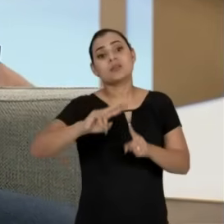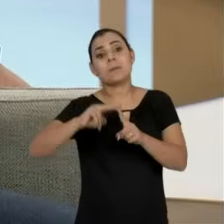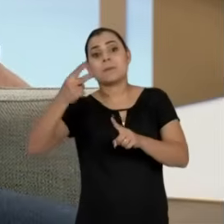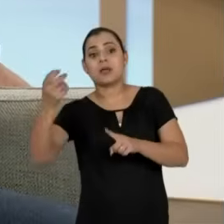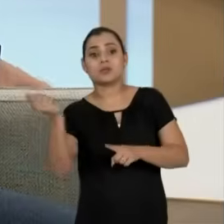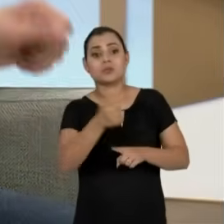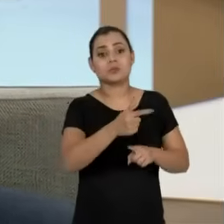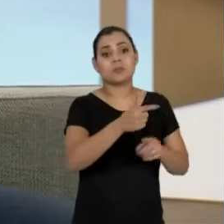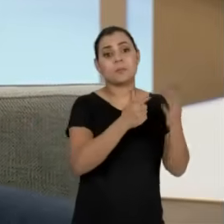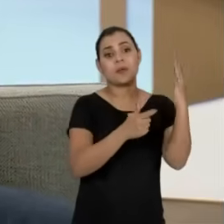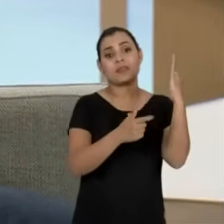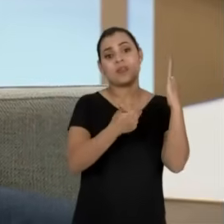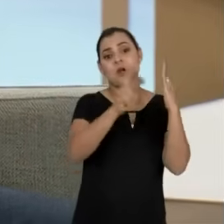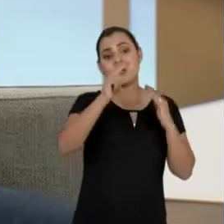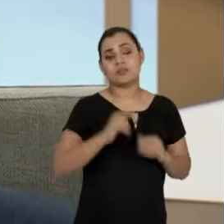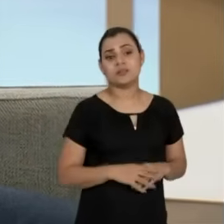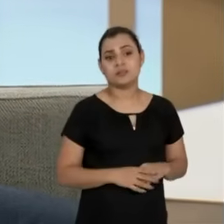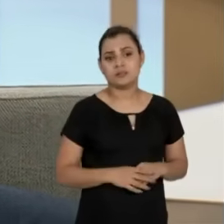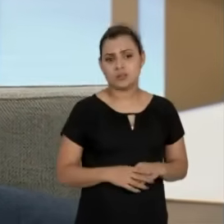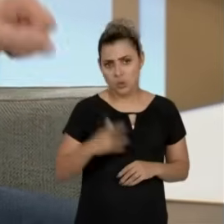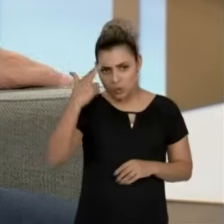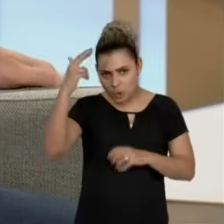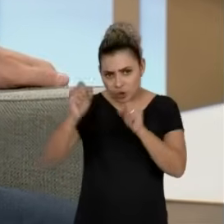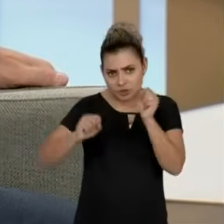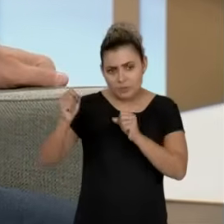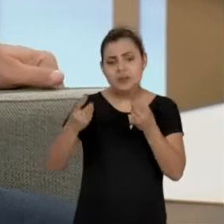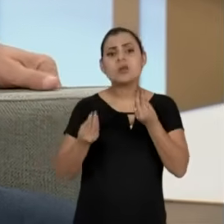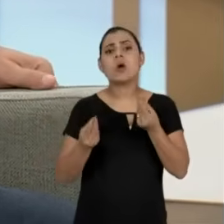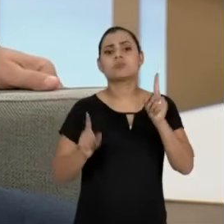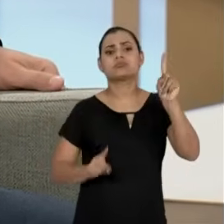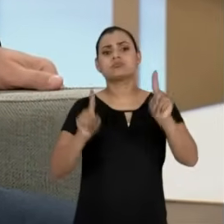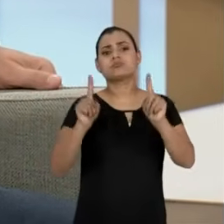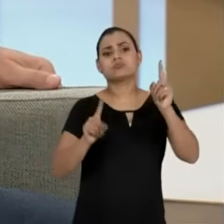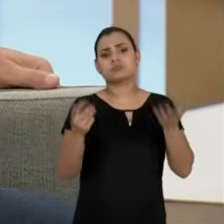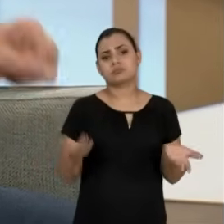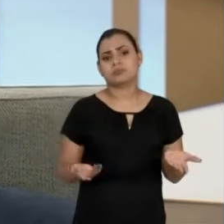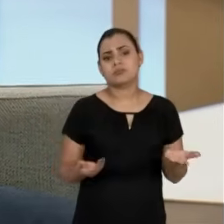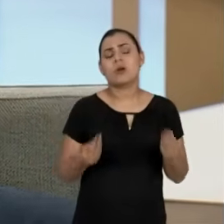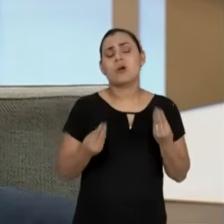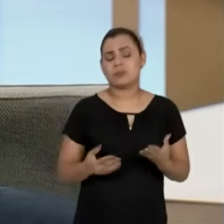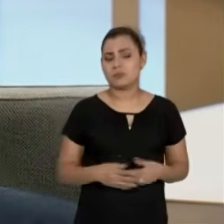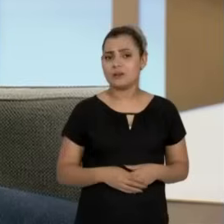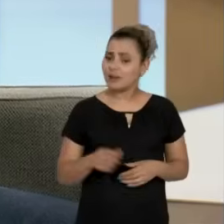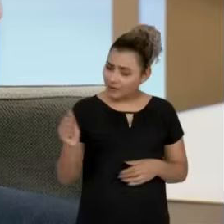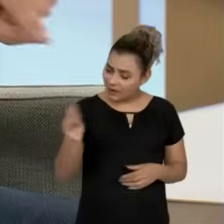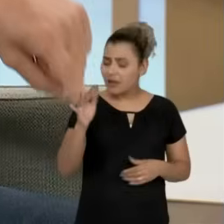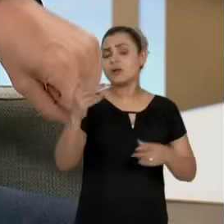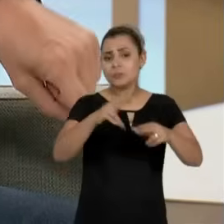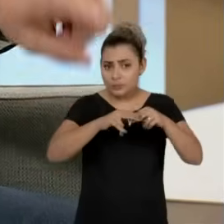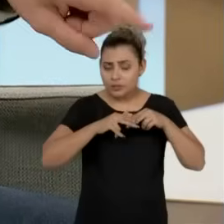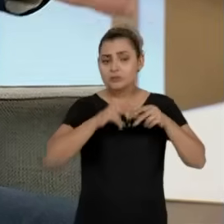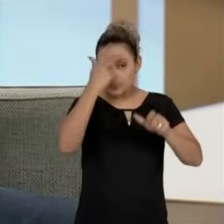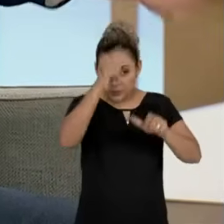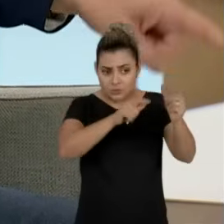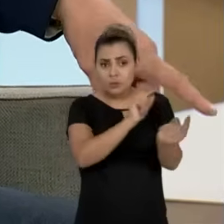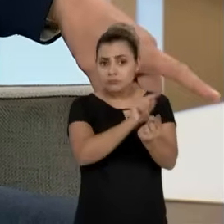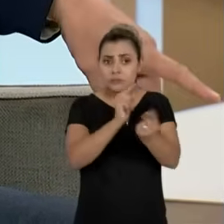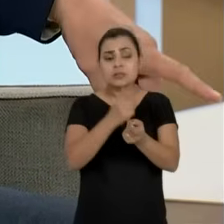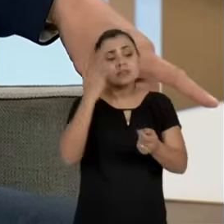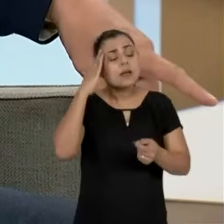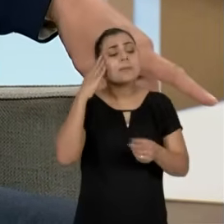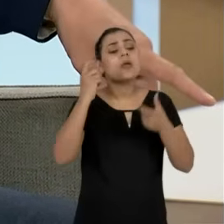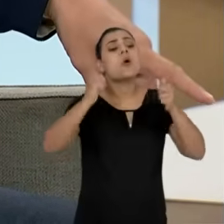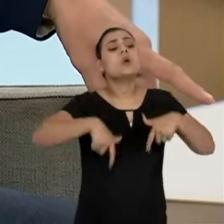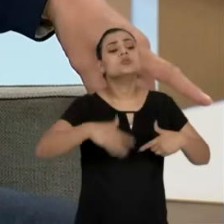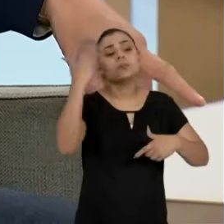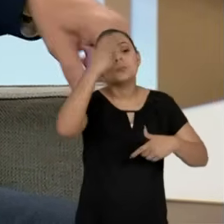madeira ilegal. Como é que esse empresário vai concorrer no mercado com a madeira ilegal? Então, o consumidor, na hora de comprar madeira, ele tem que saber a origem dessa